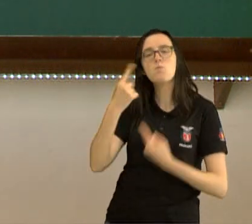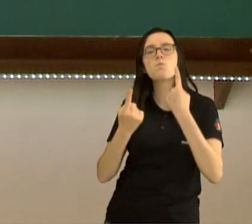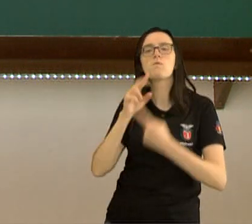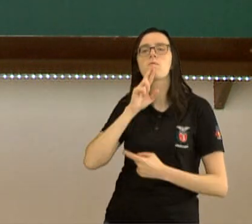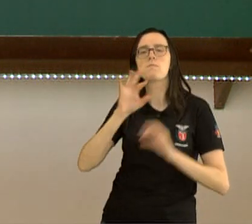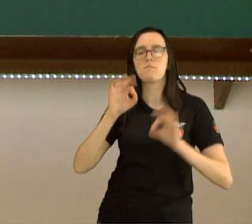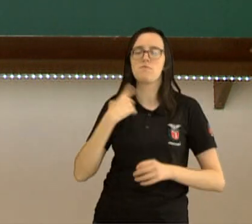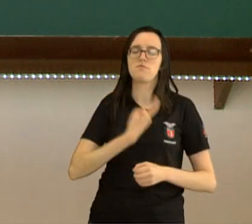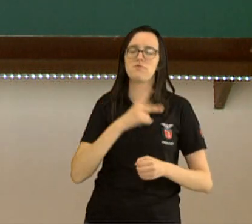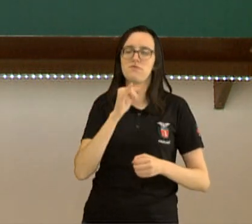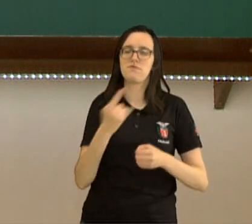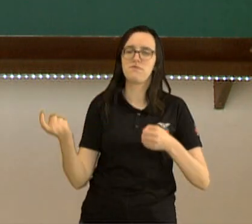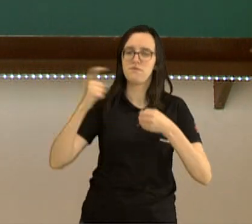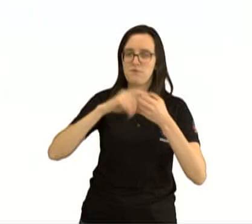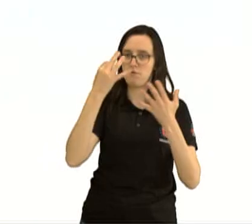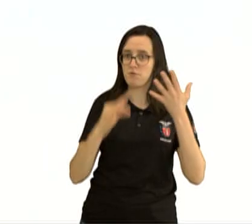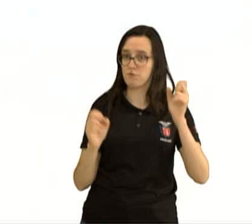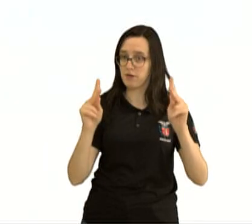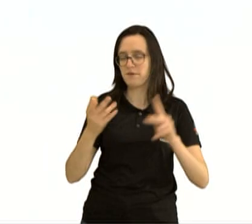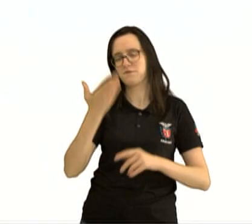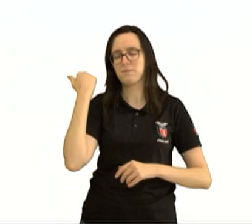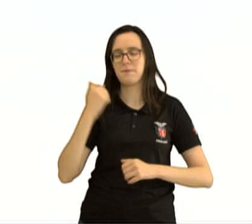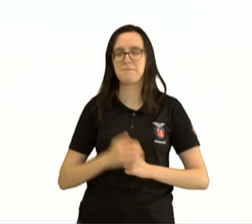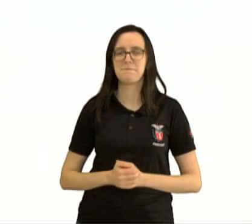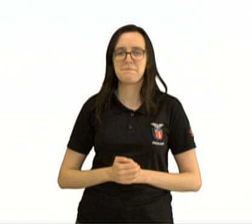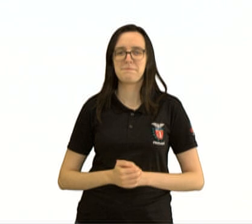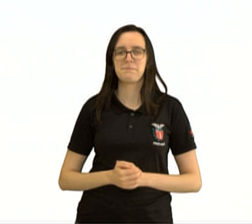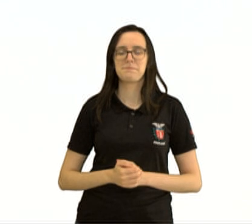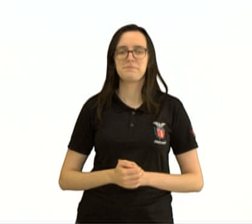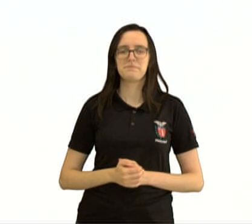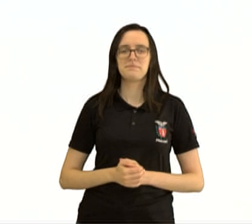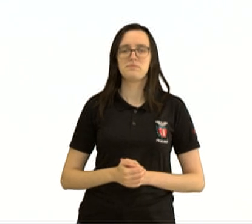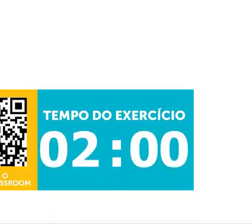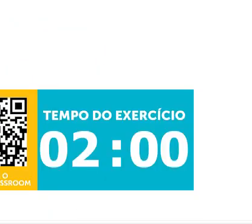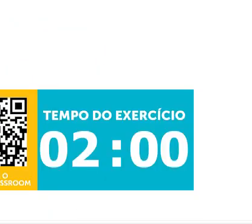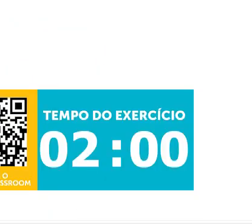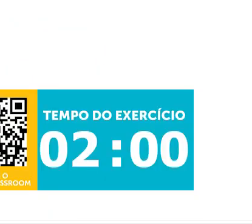resposta correta e a gente já corrige, ok? Vamos lá.